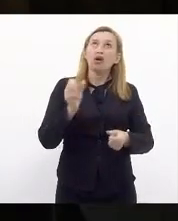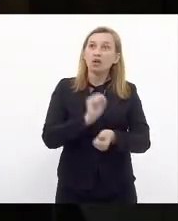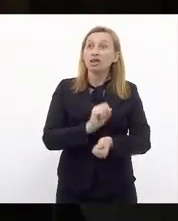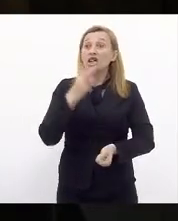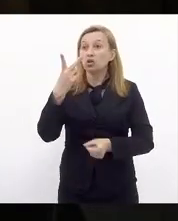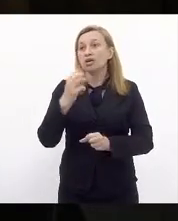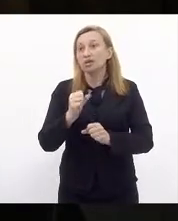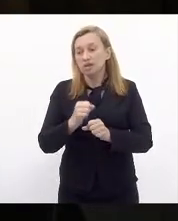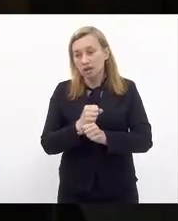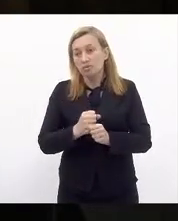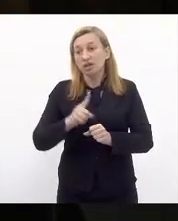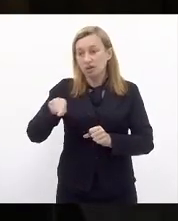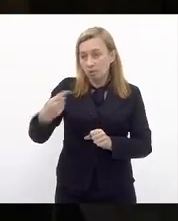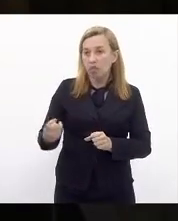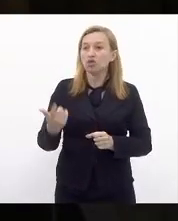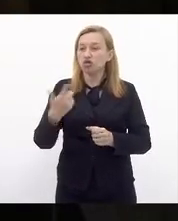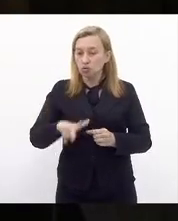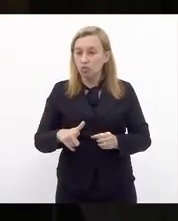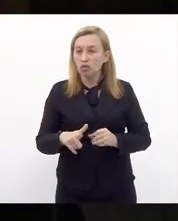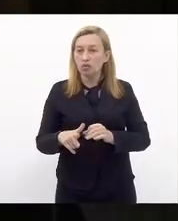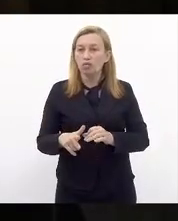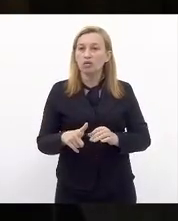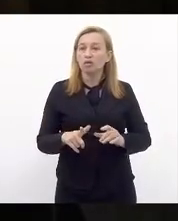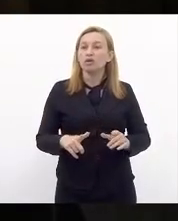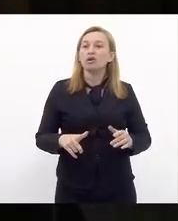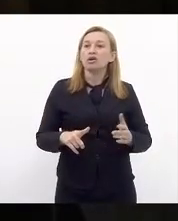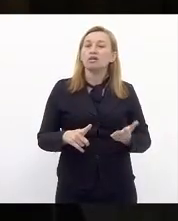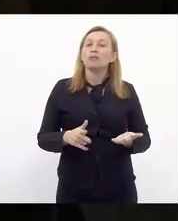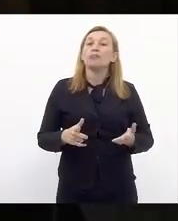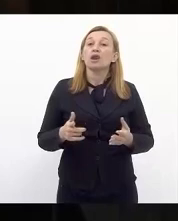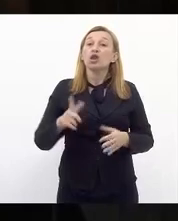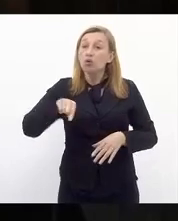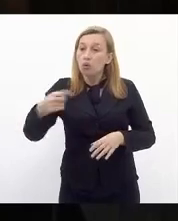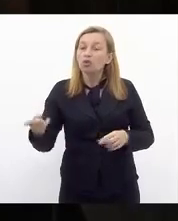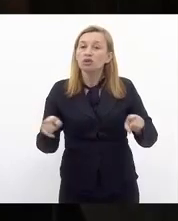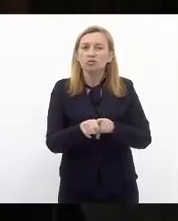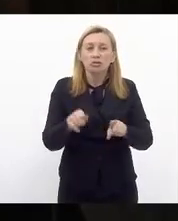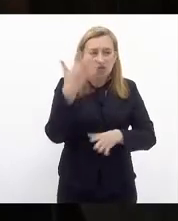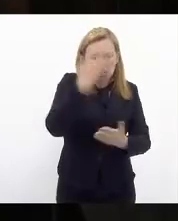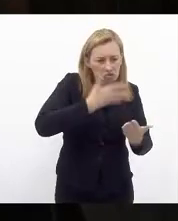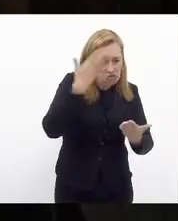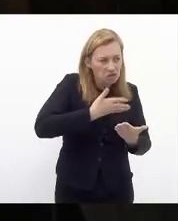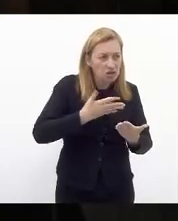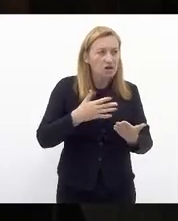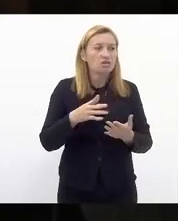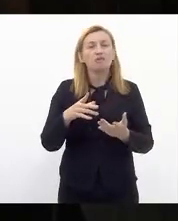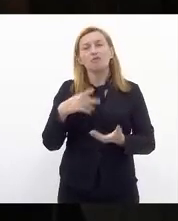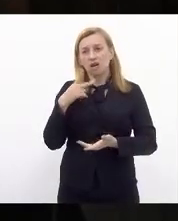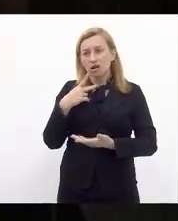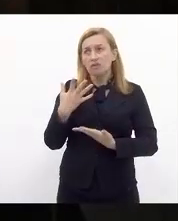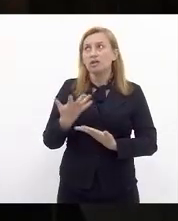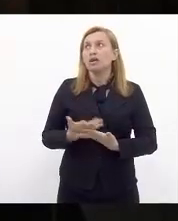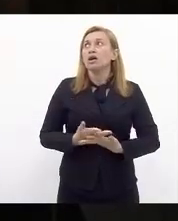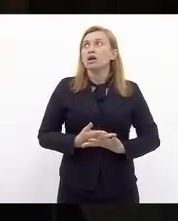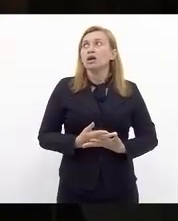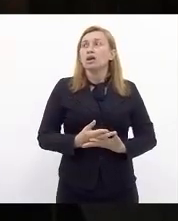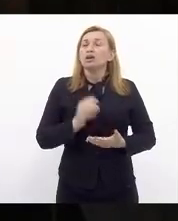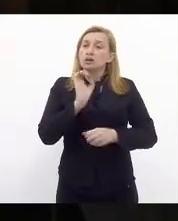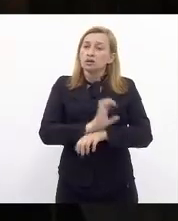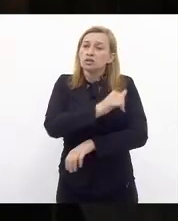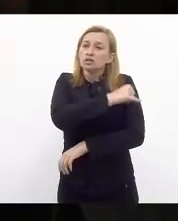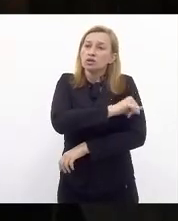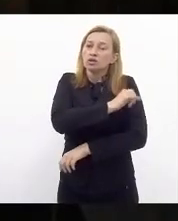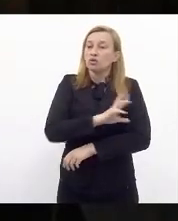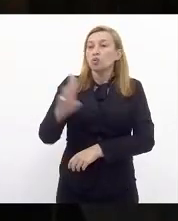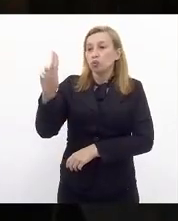fazer essa migração e o outro ponto também que não tá que eu não vi ainda em nenhum lugar o objectivamente falando é que a gente tem aqui no estado